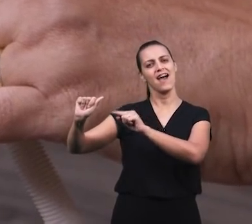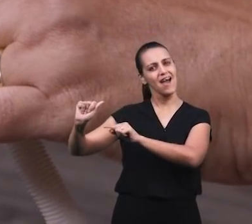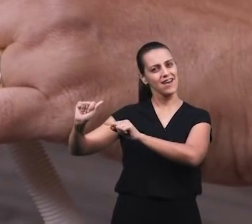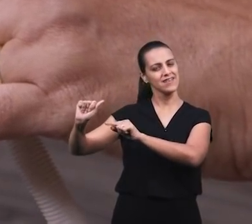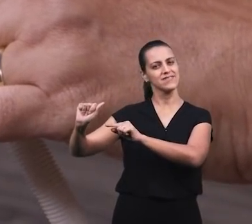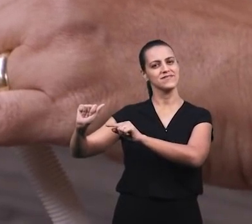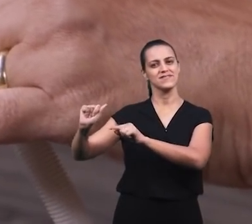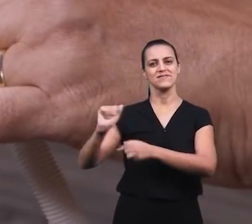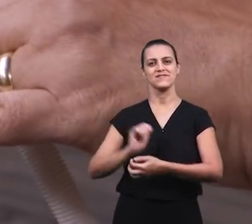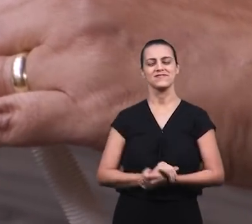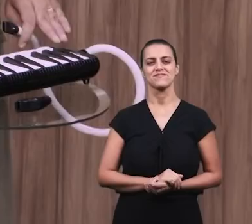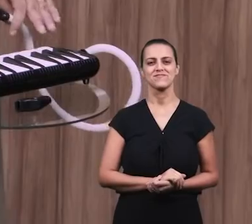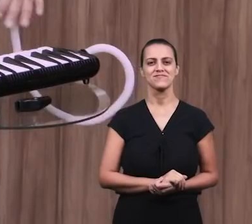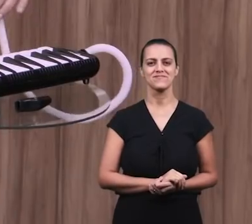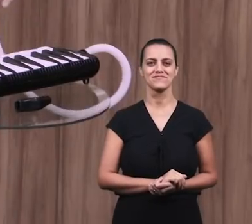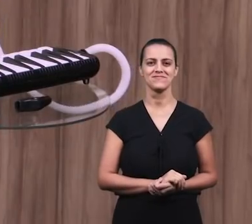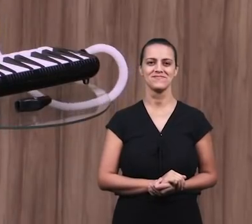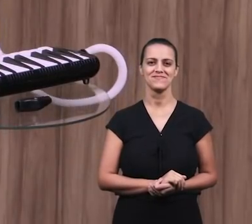Lá.